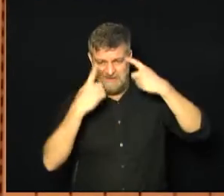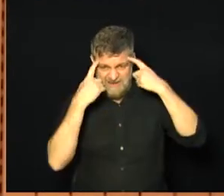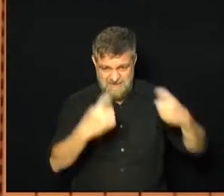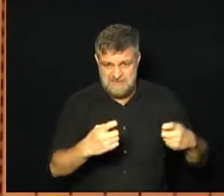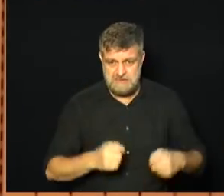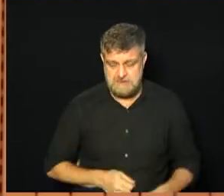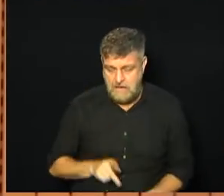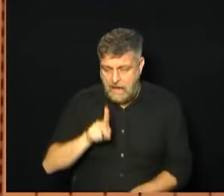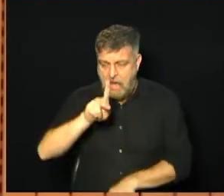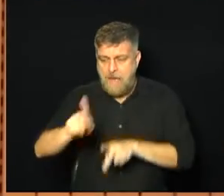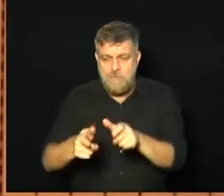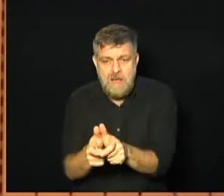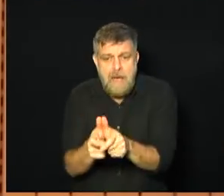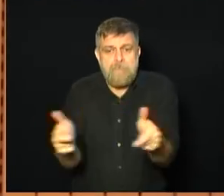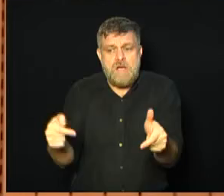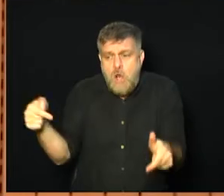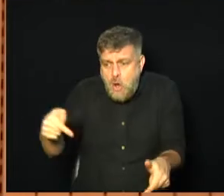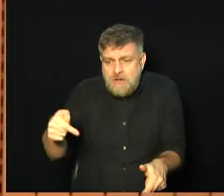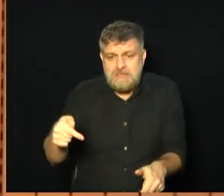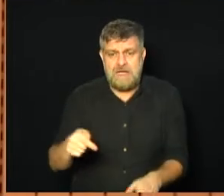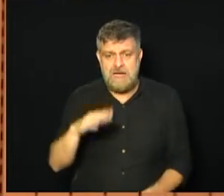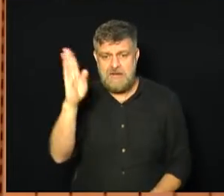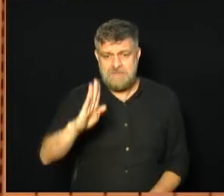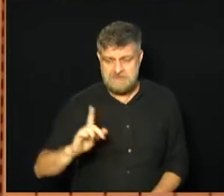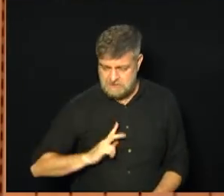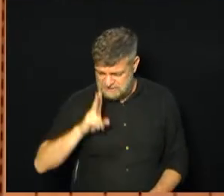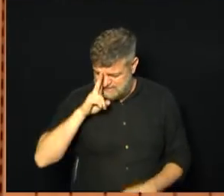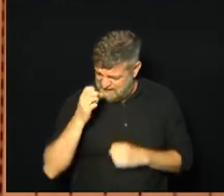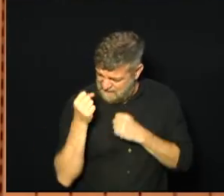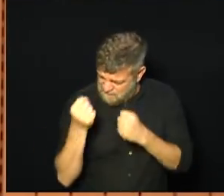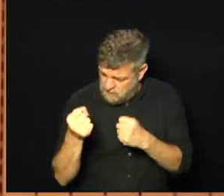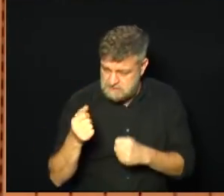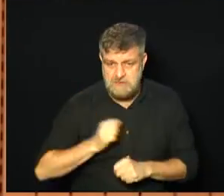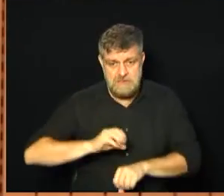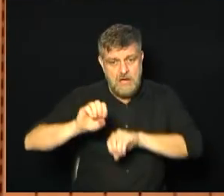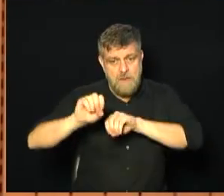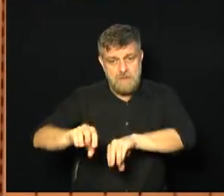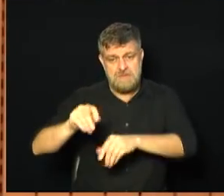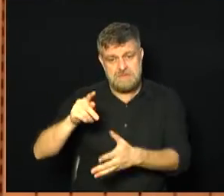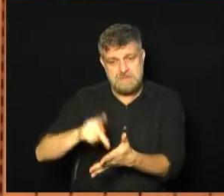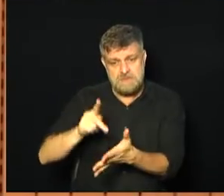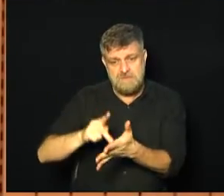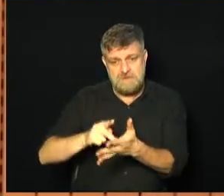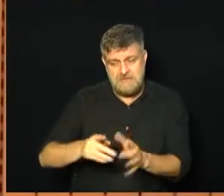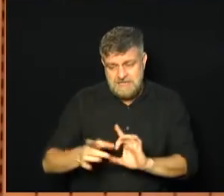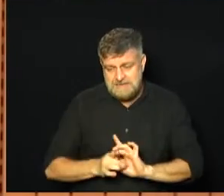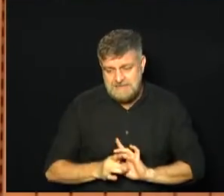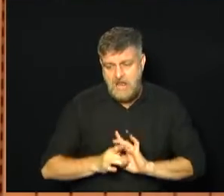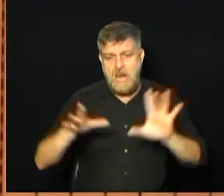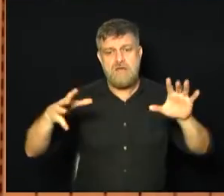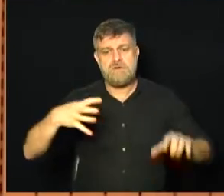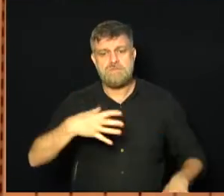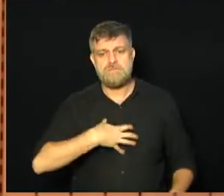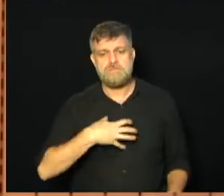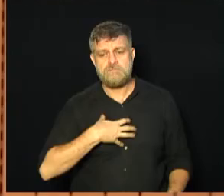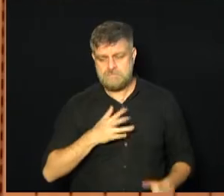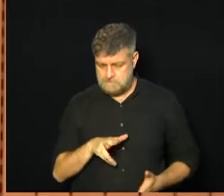majoritárias da nossa população, né? E que a gente tenha força a partir de uma educação de fato emancipadora para